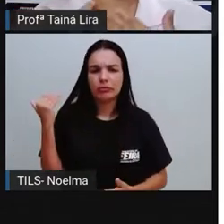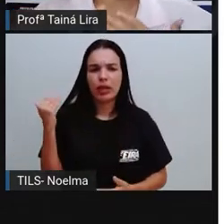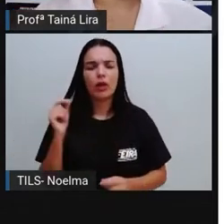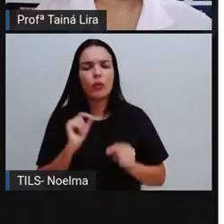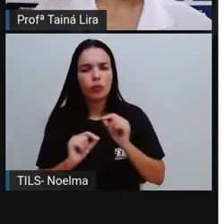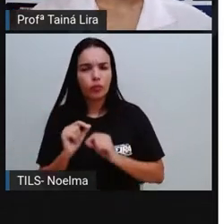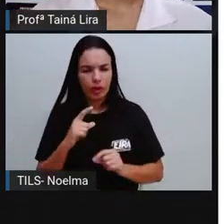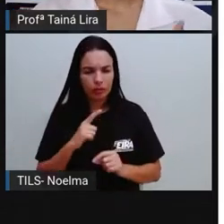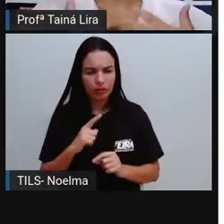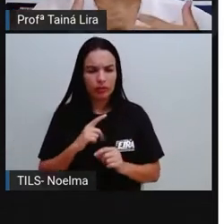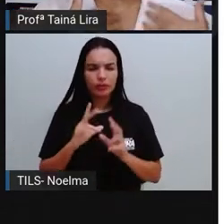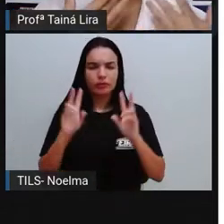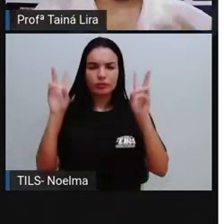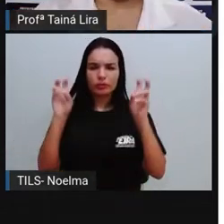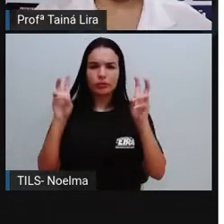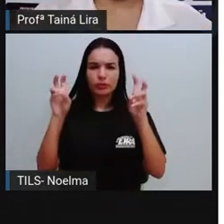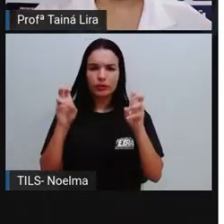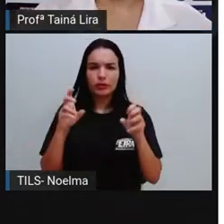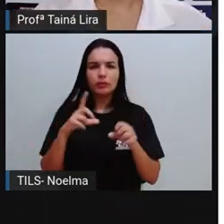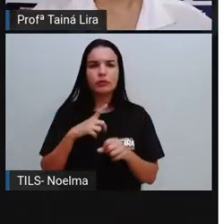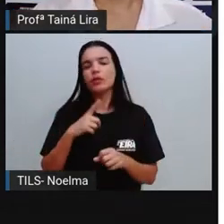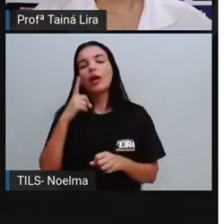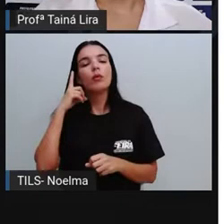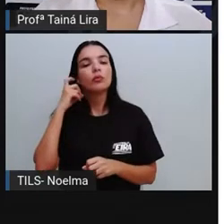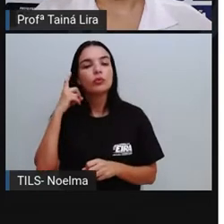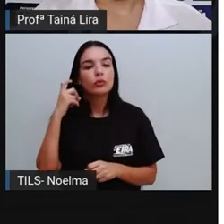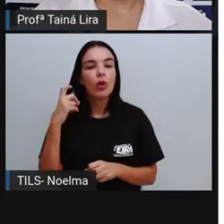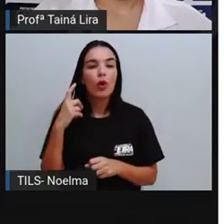falamos um pouco sobre os sons, né?